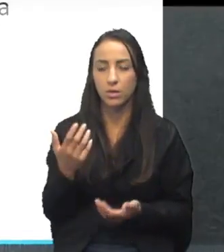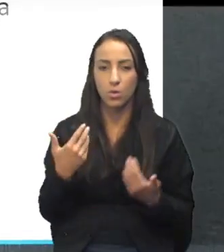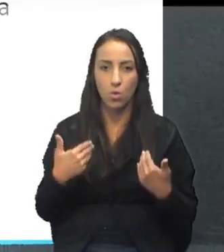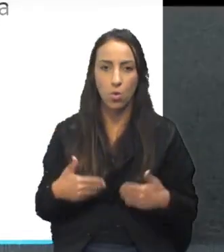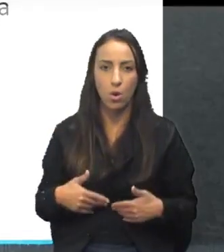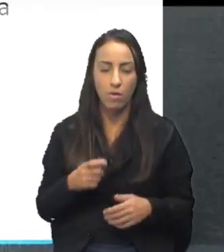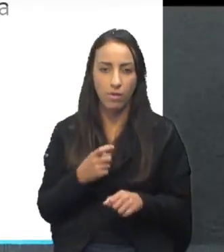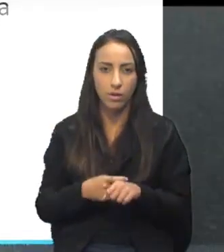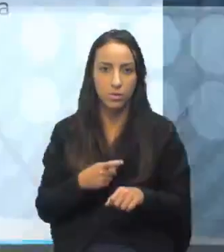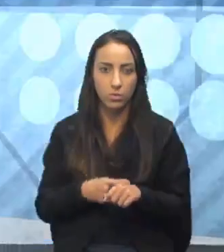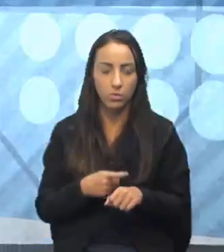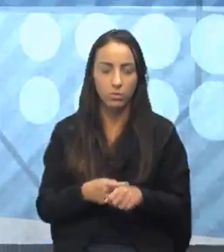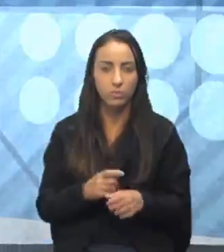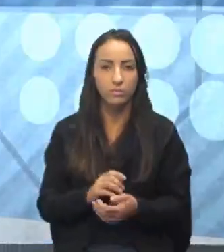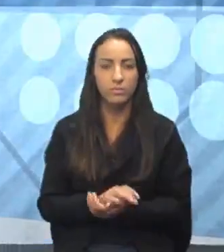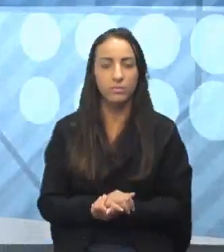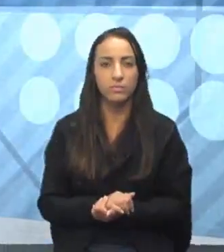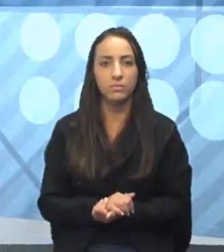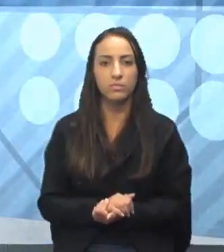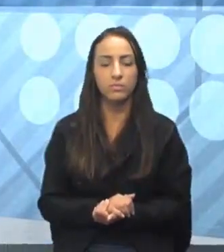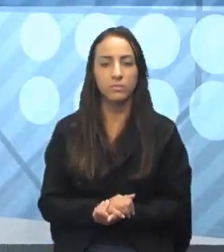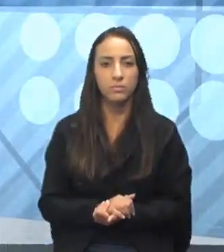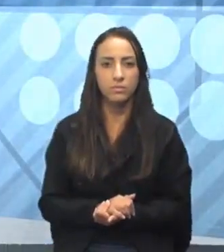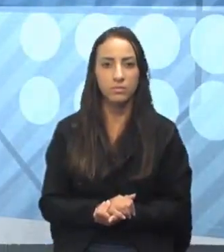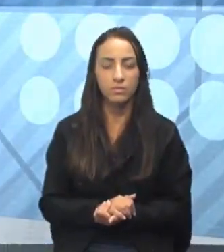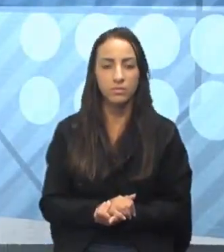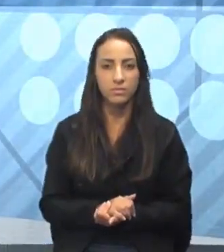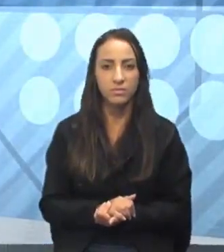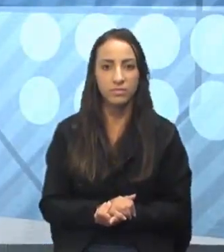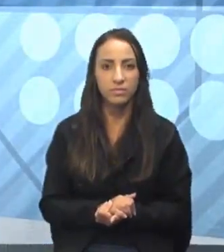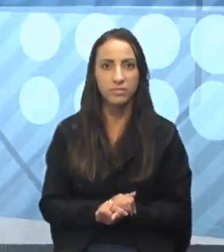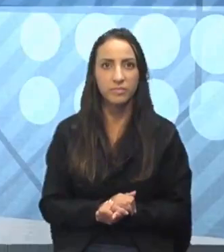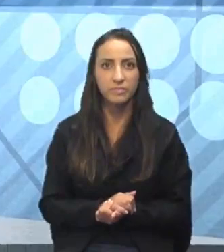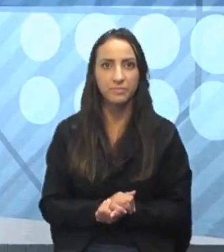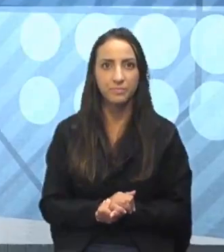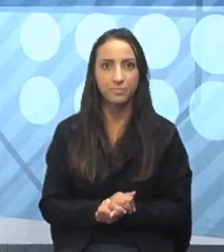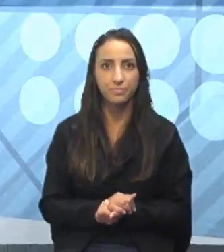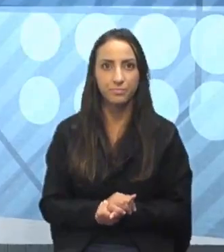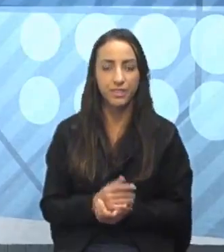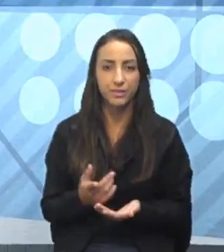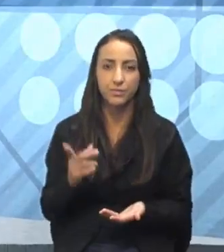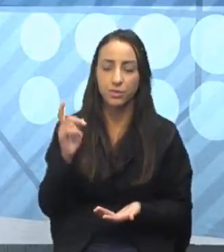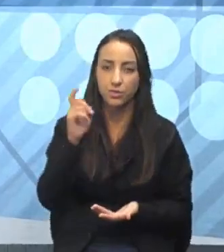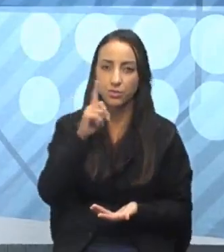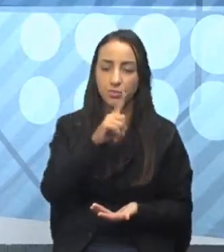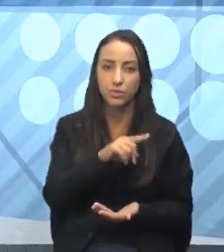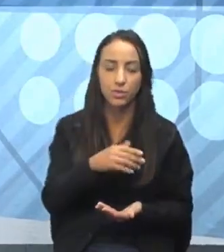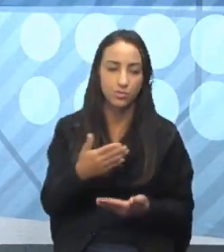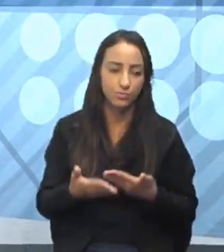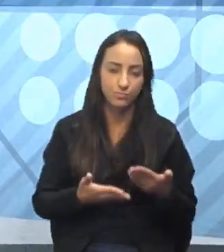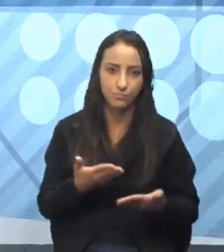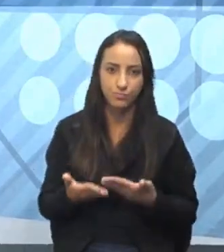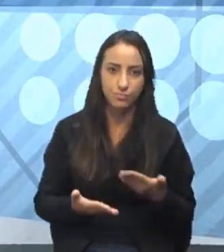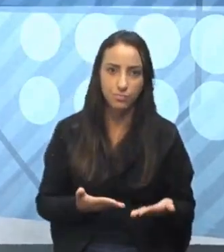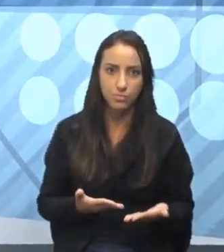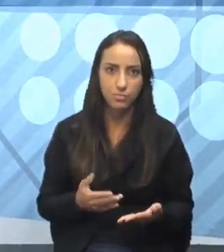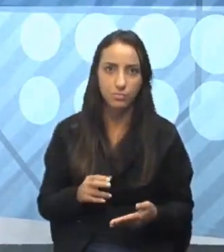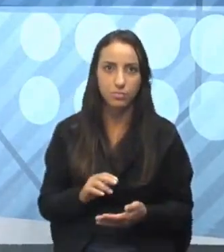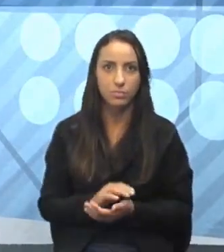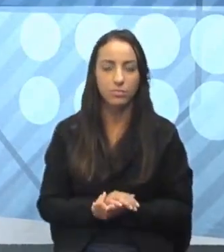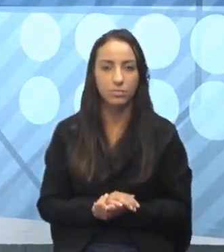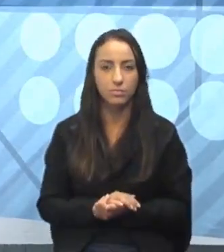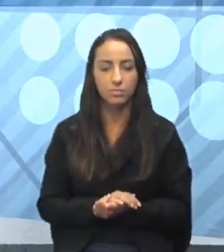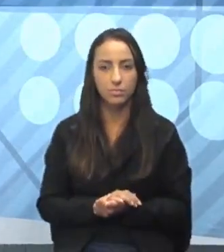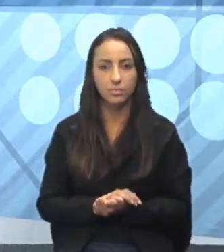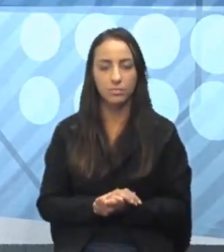e que acontece a rigidez muscular e aí fica extremamente difícil colocá-lo